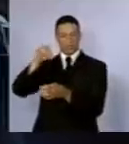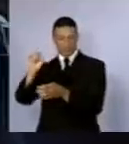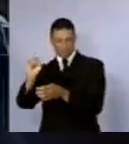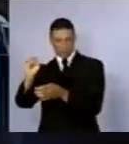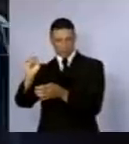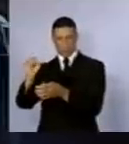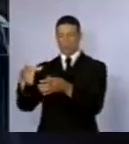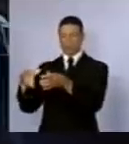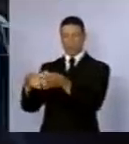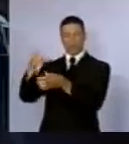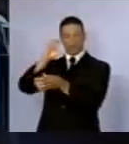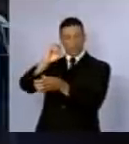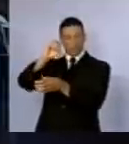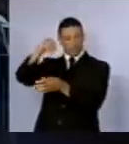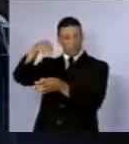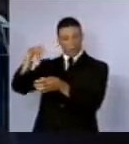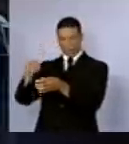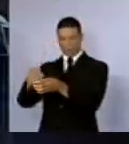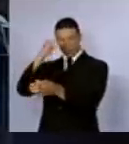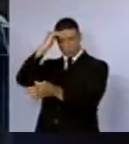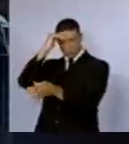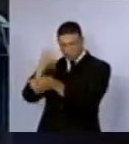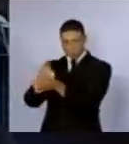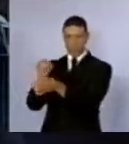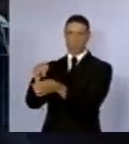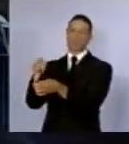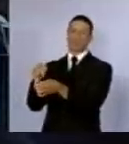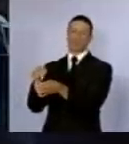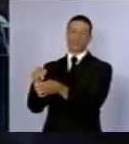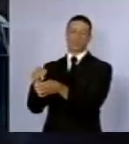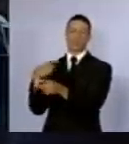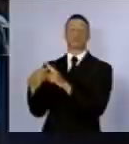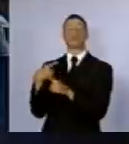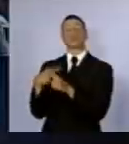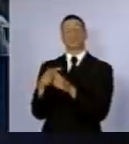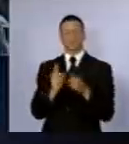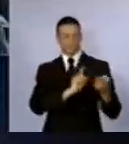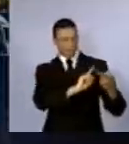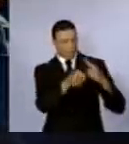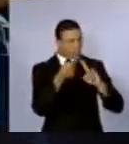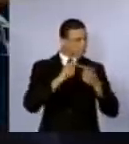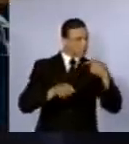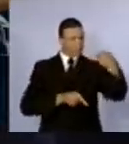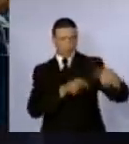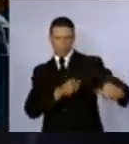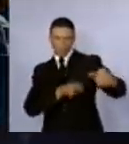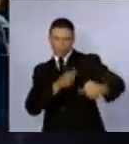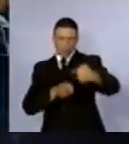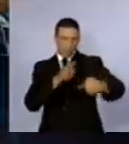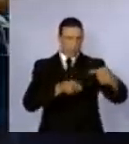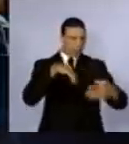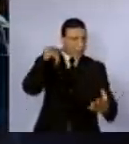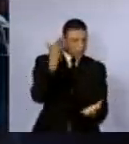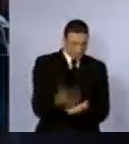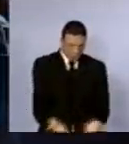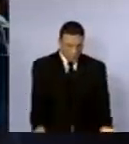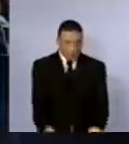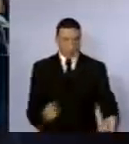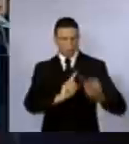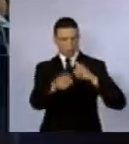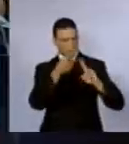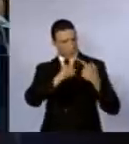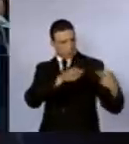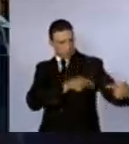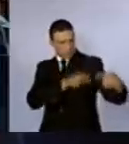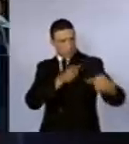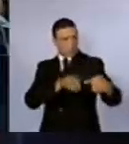que a OMS define, principalmente porque as discussões todas que a gente viu até hoje, né, que a gente participou,